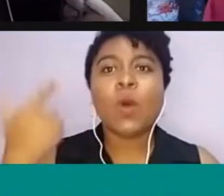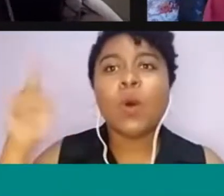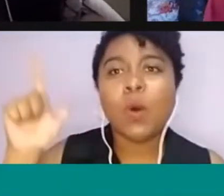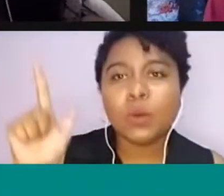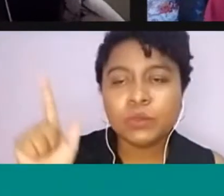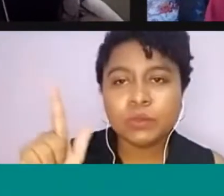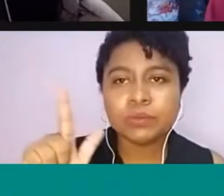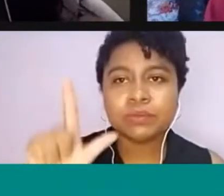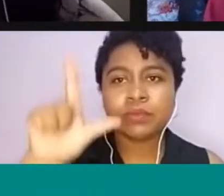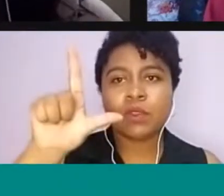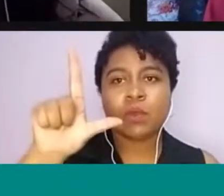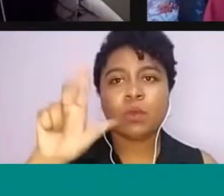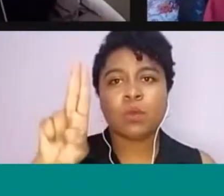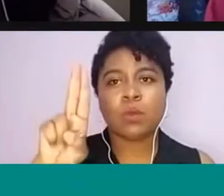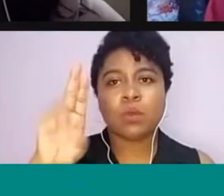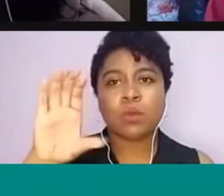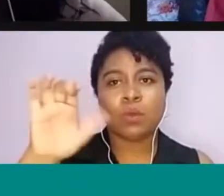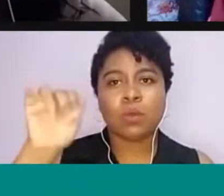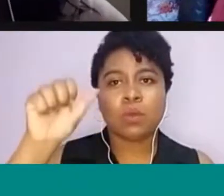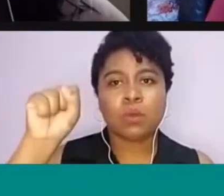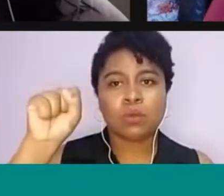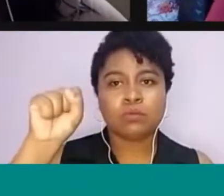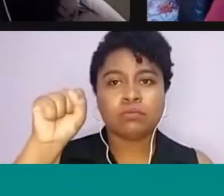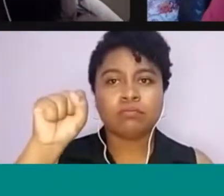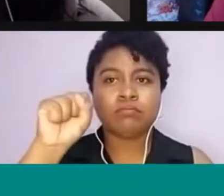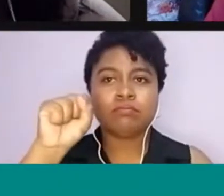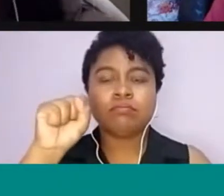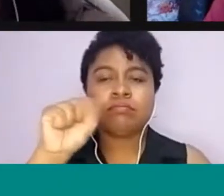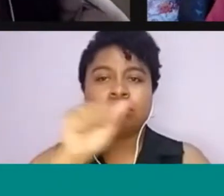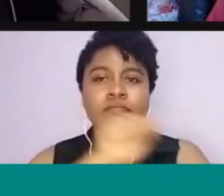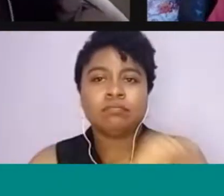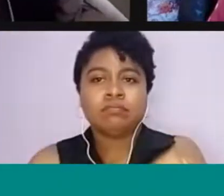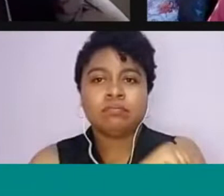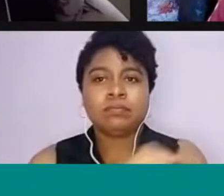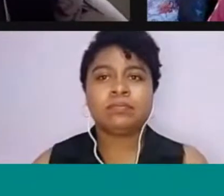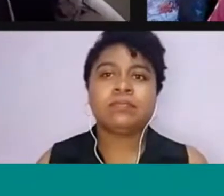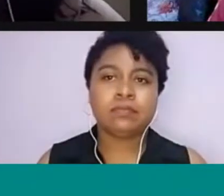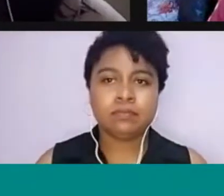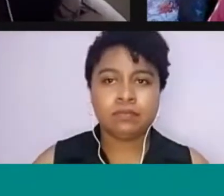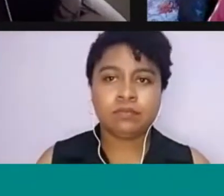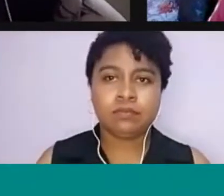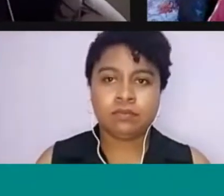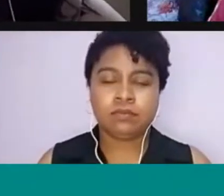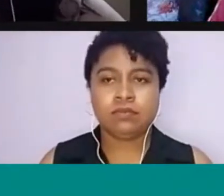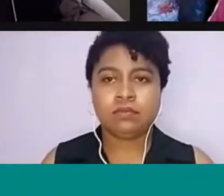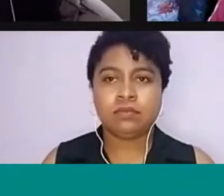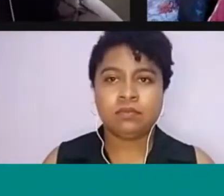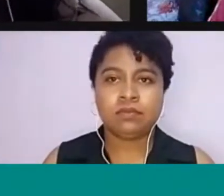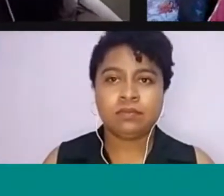comentou aqui também, os alunos adoram isso. Talvez os professores interessados e que tiverem tempo pudessem fazer uma campanha como